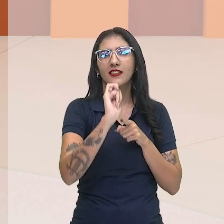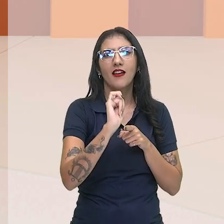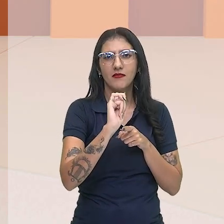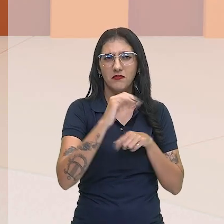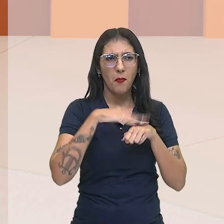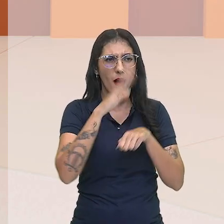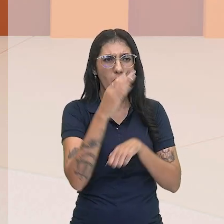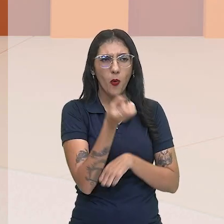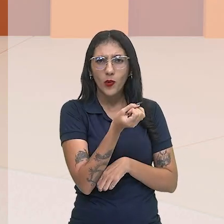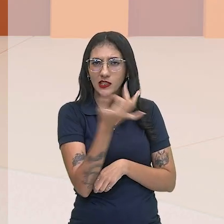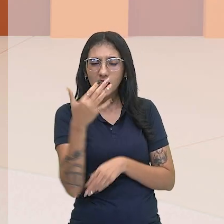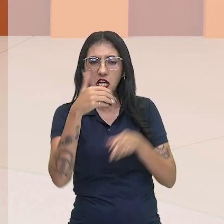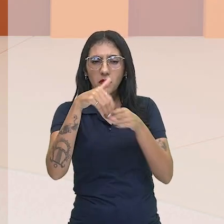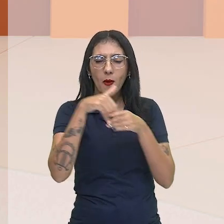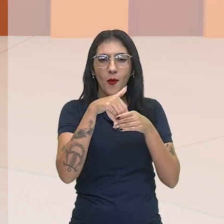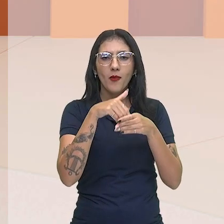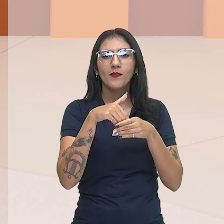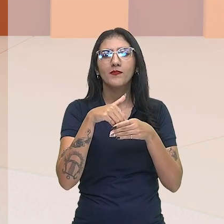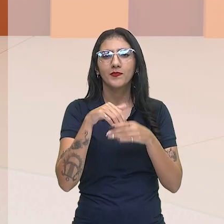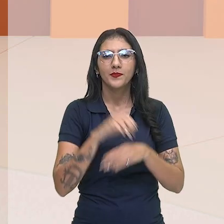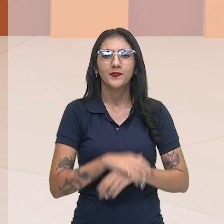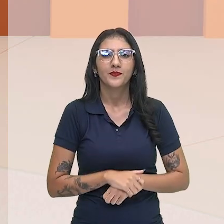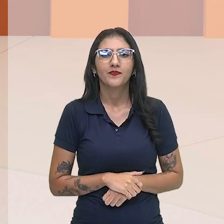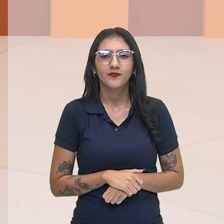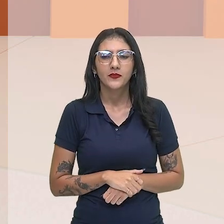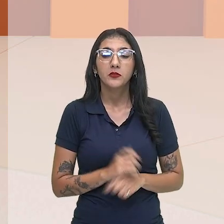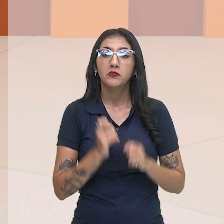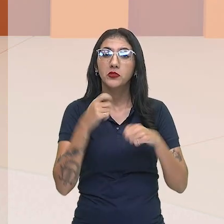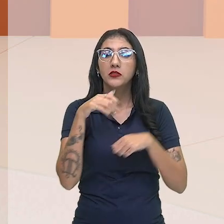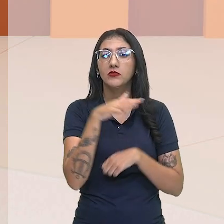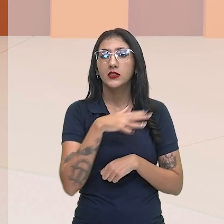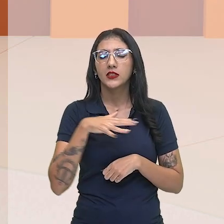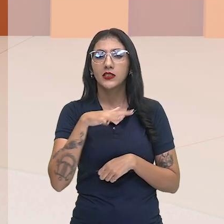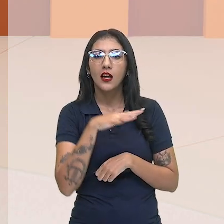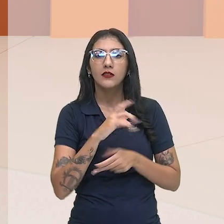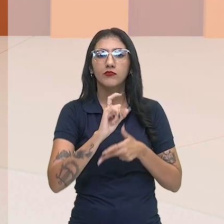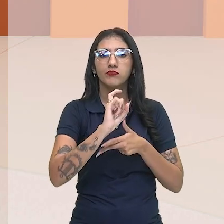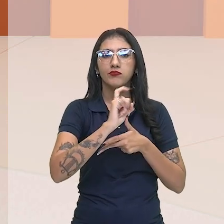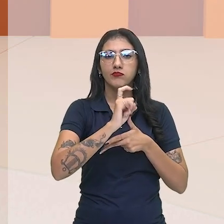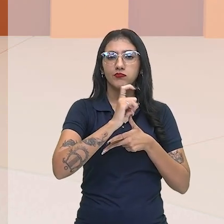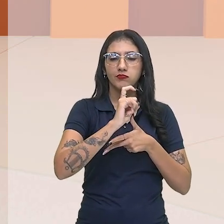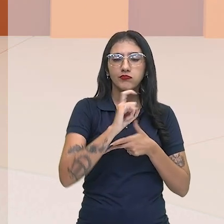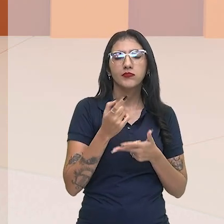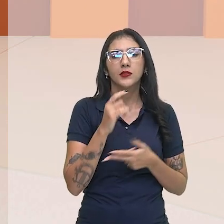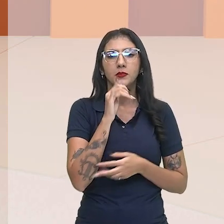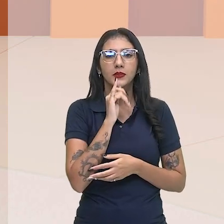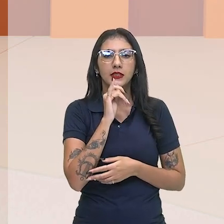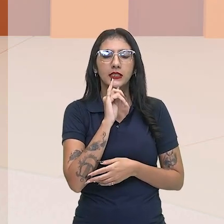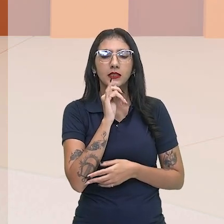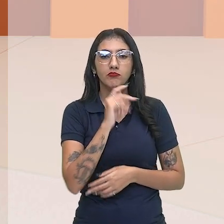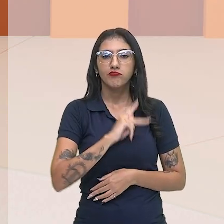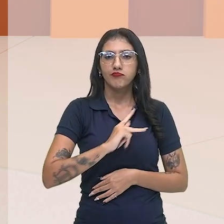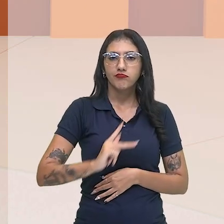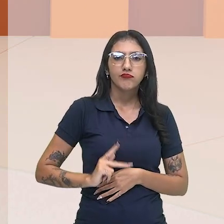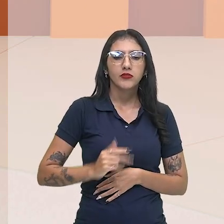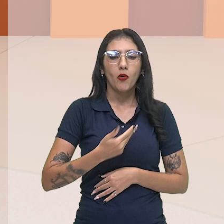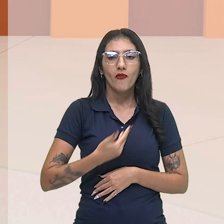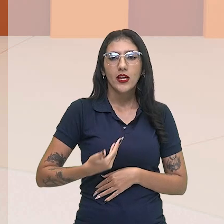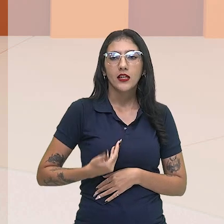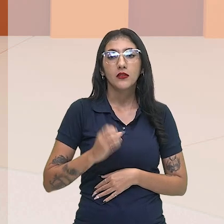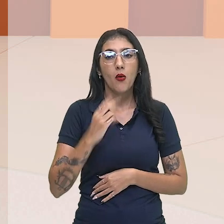mais votos. É adotado tanto para os cargos do Poder Executivo, presidente, governador